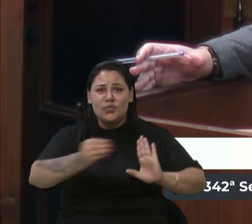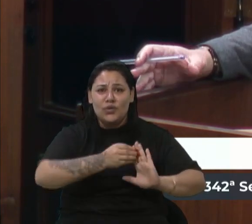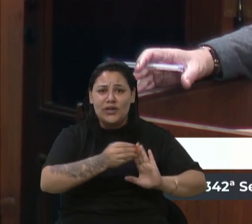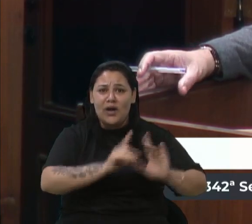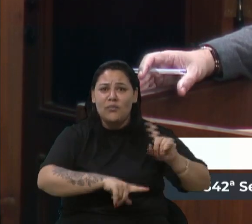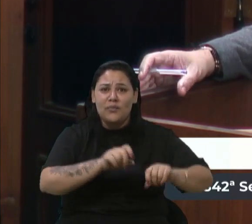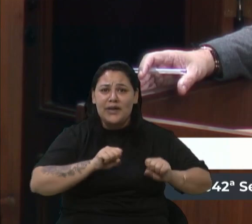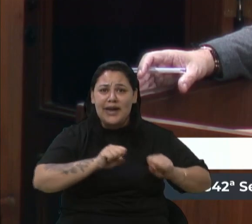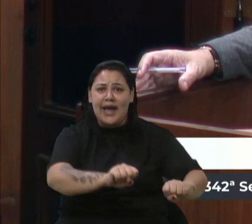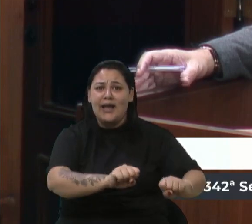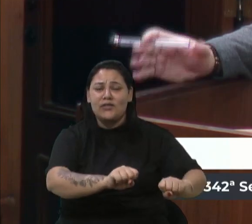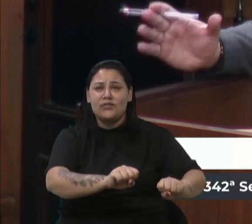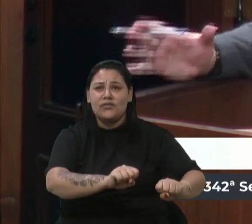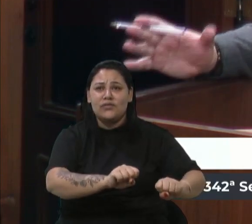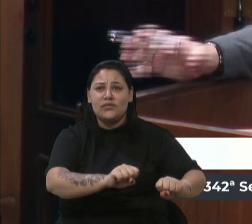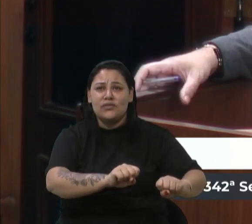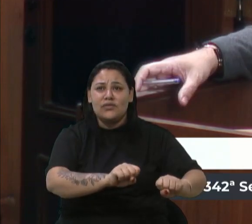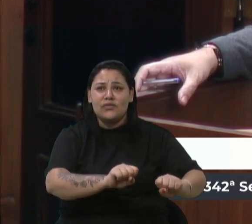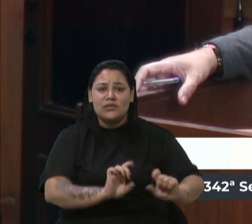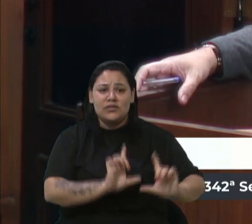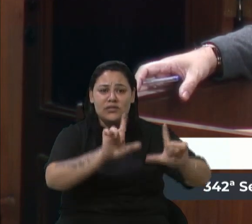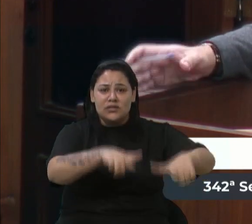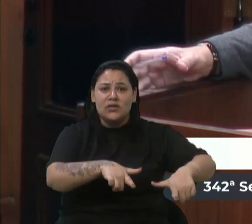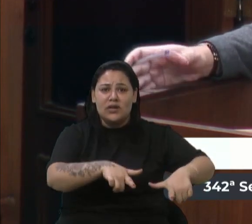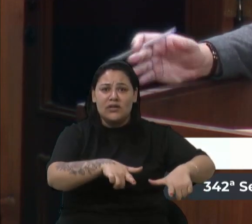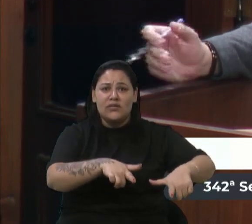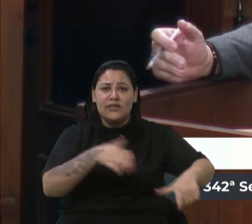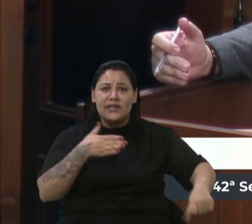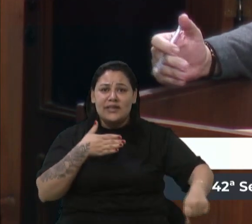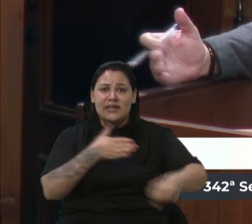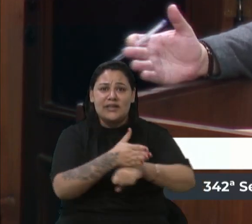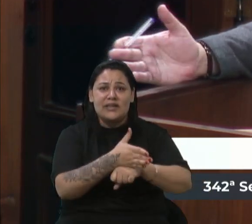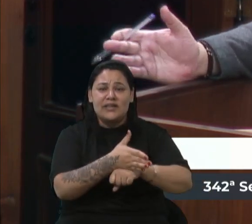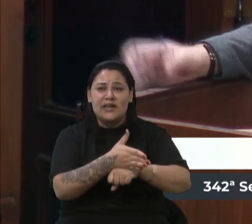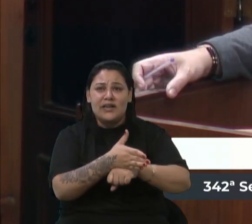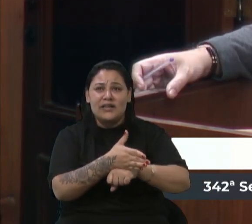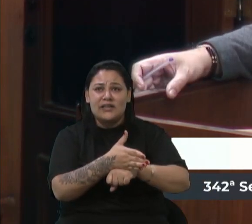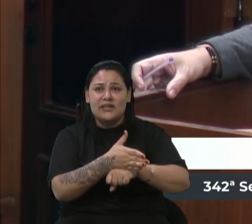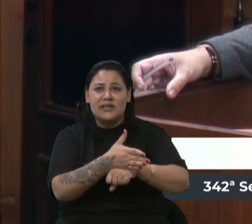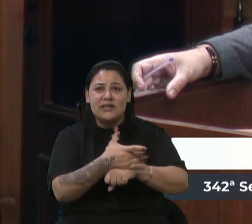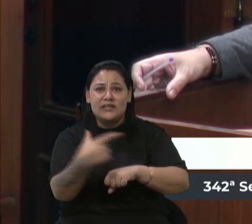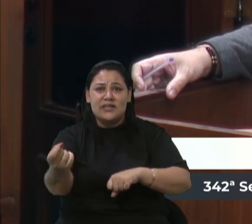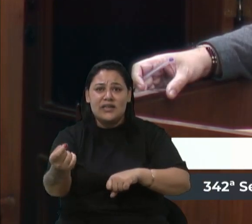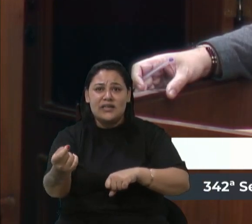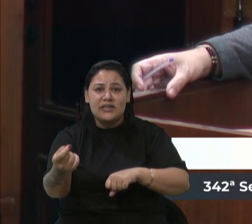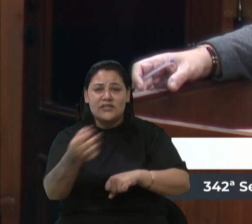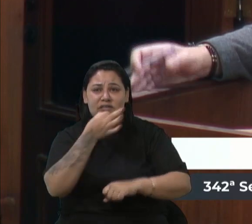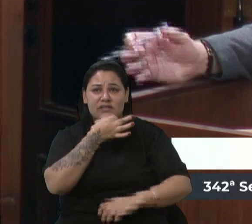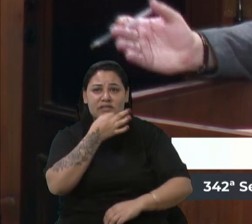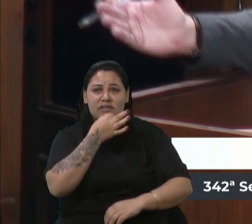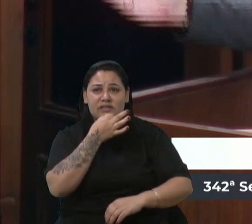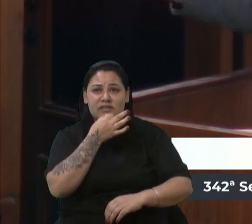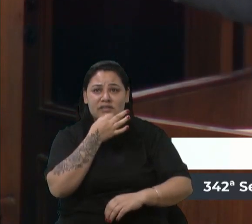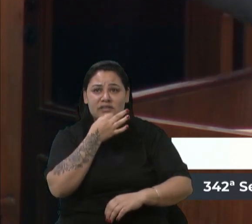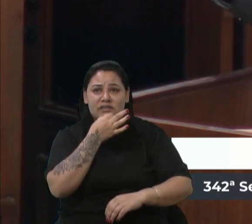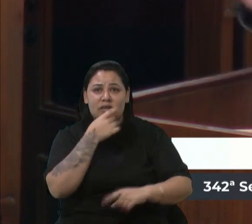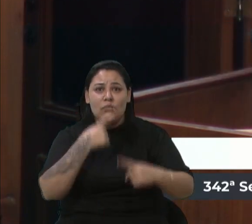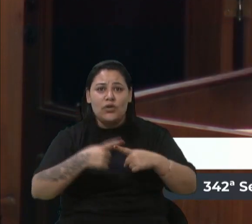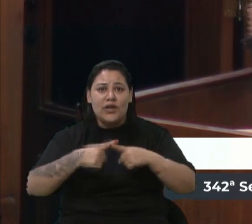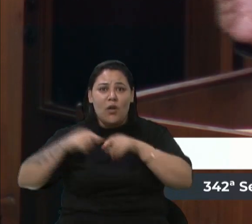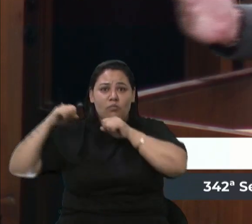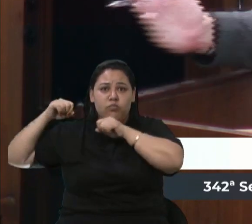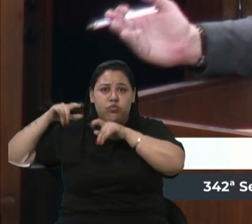Brasil? Naquele local, na entrada e saída da cidade. Porque o fluxo vem de